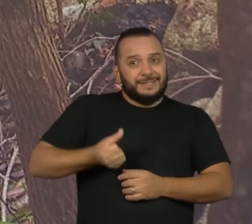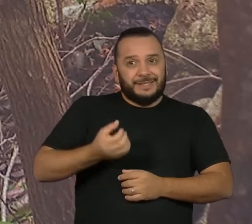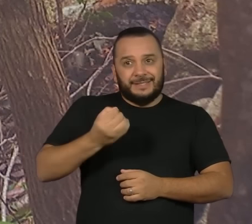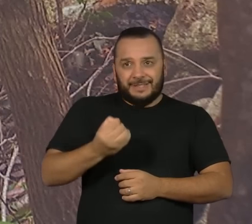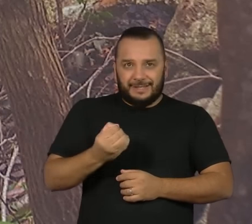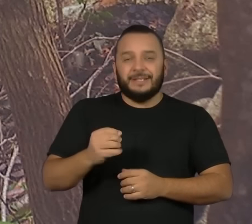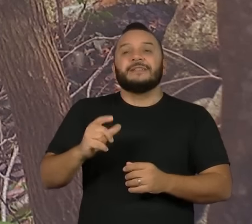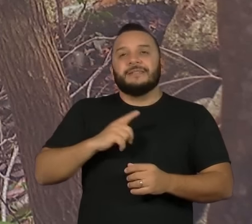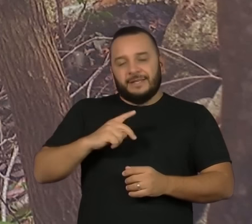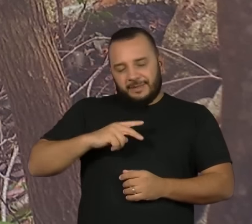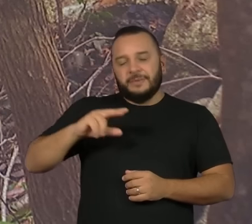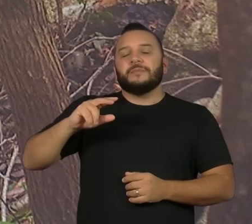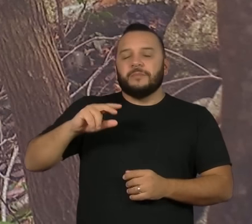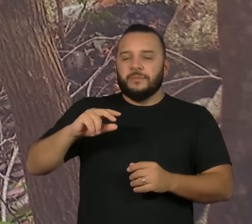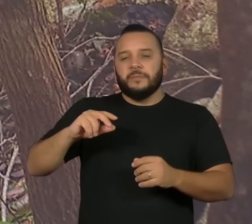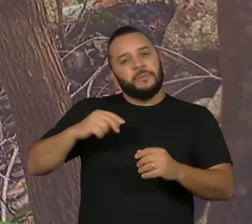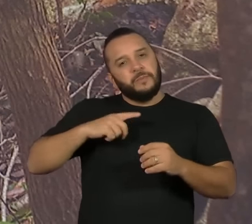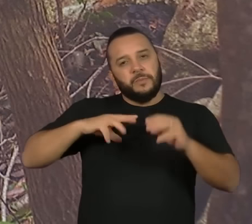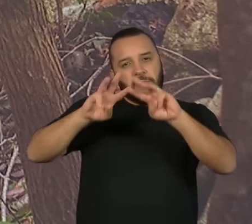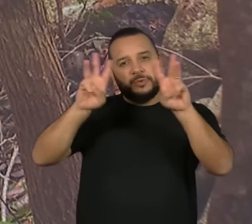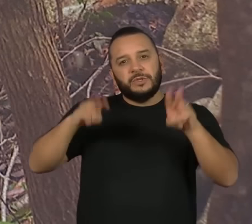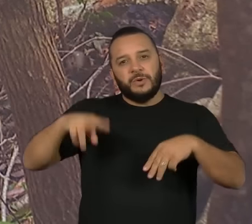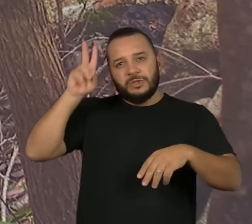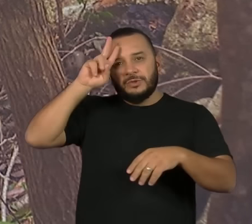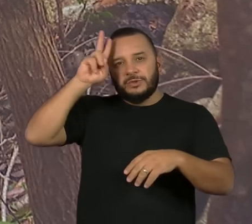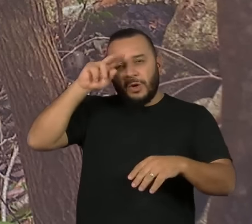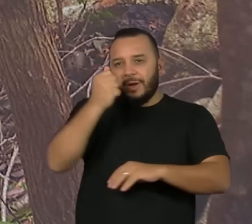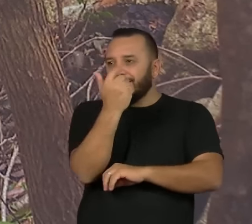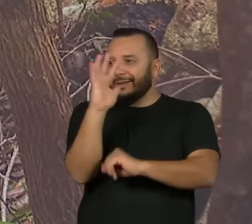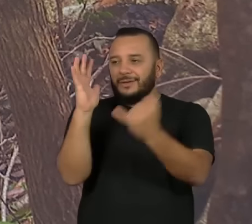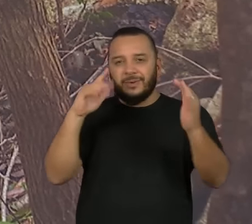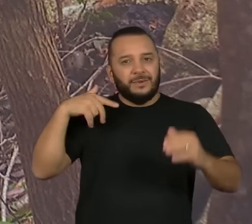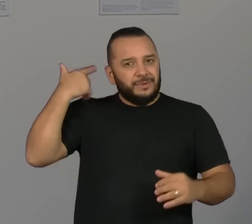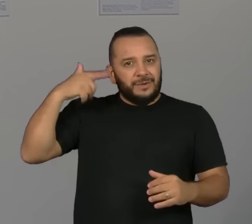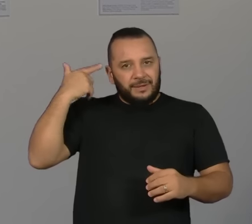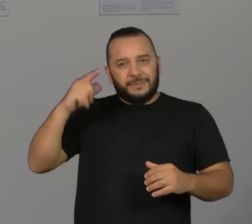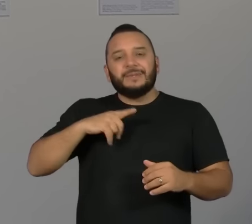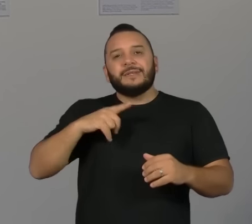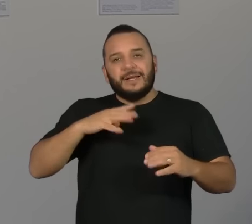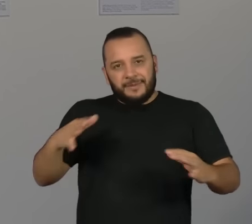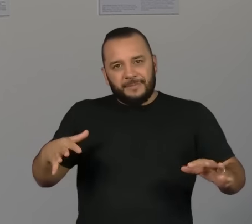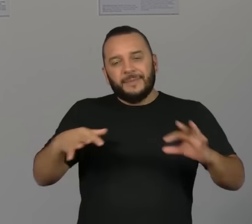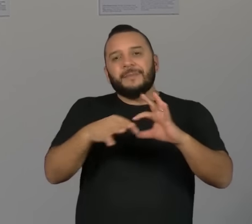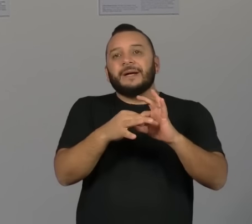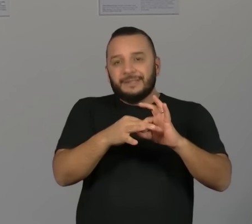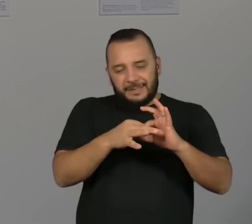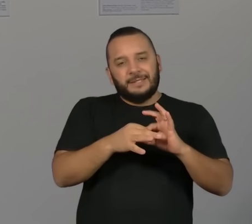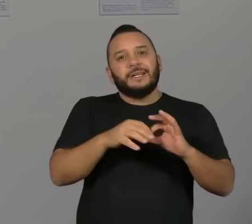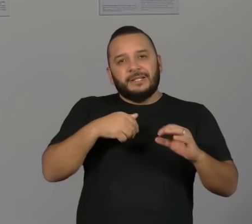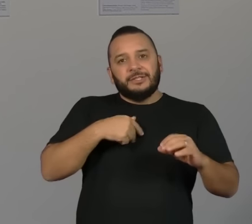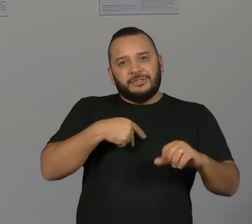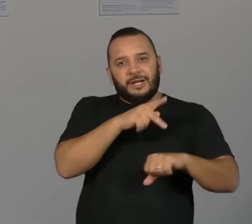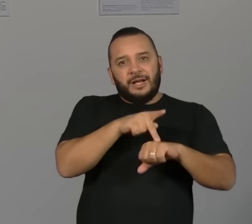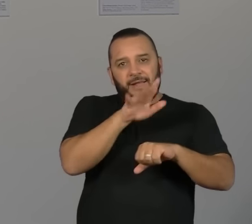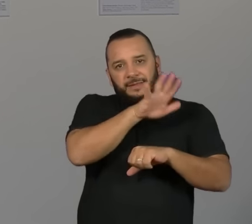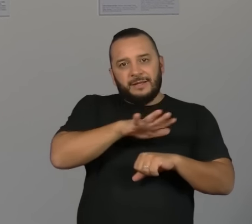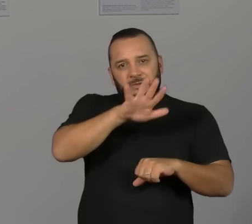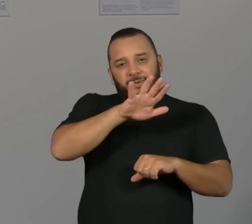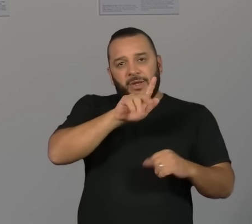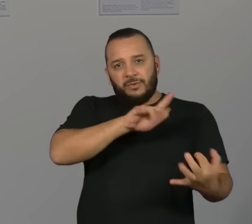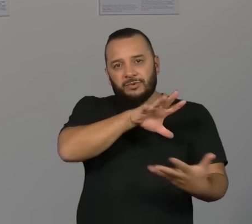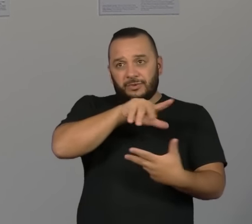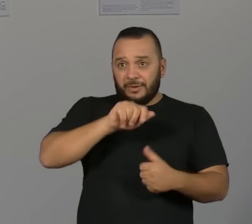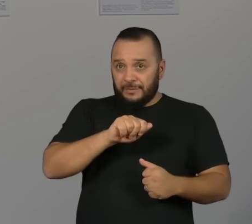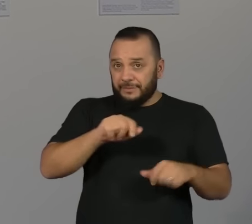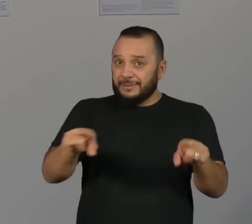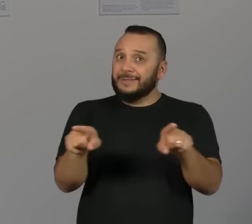Museu de História Natural de Londres, que atua em parceria com a National Geographic. Esta mostra é itinerante e